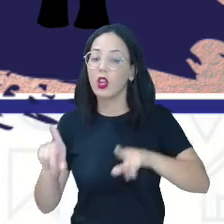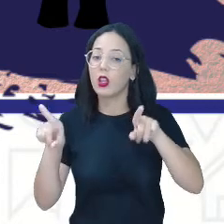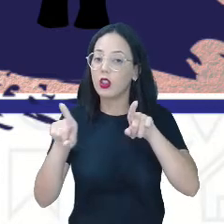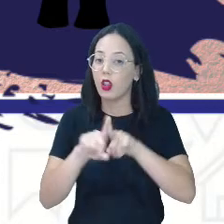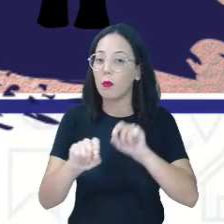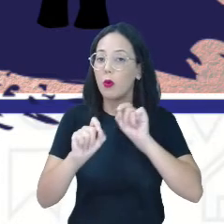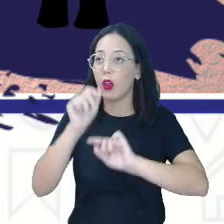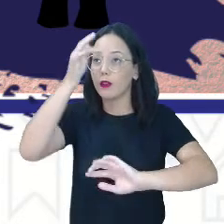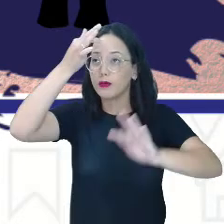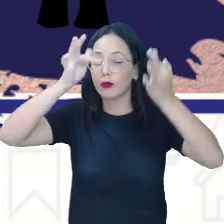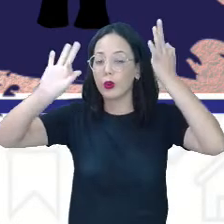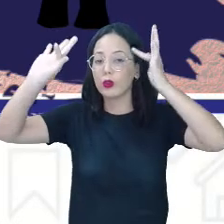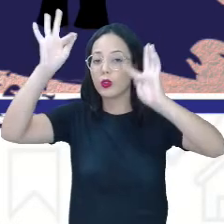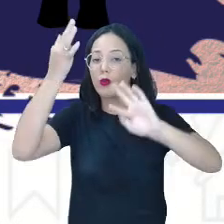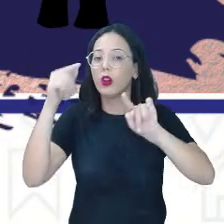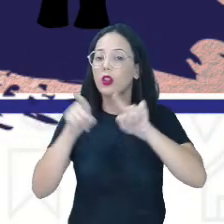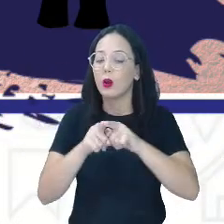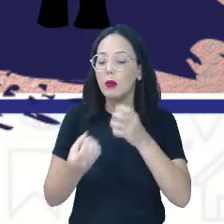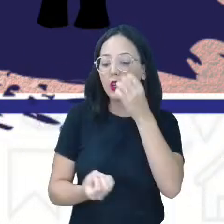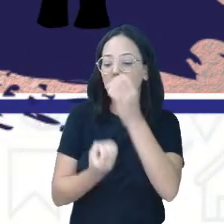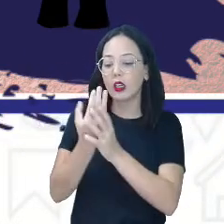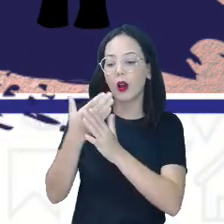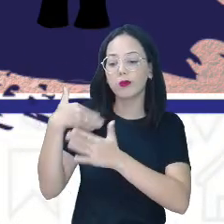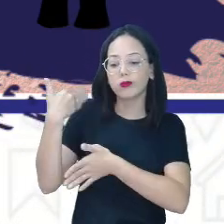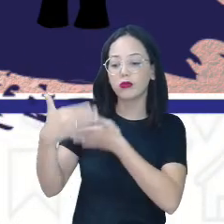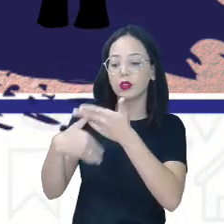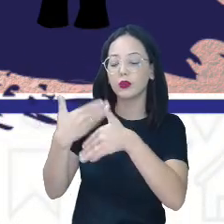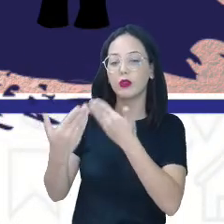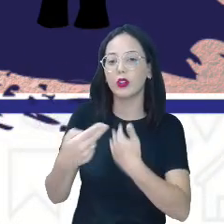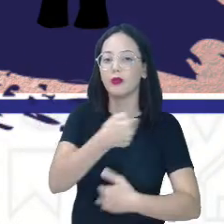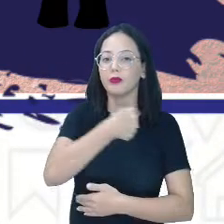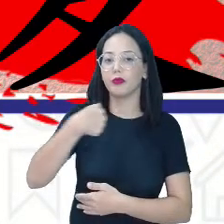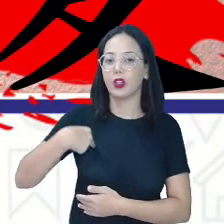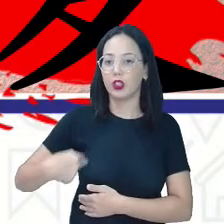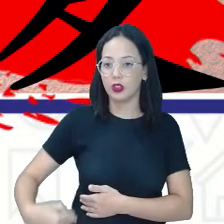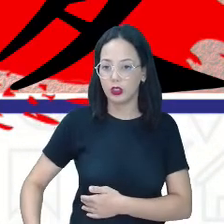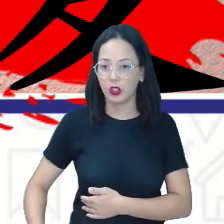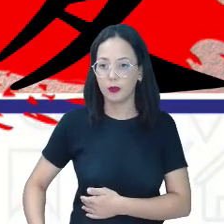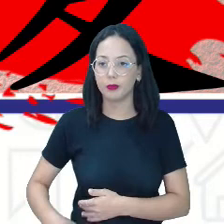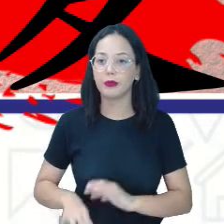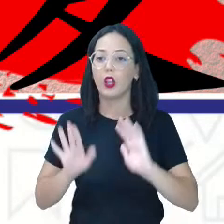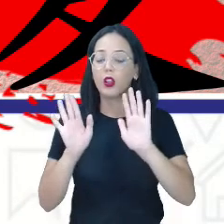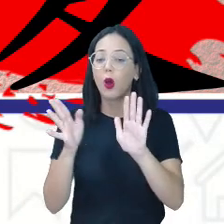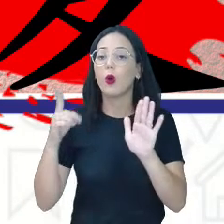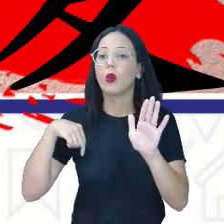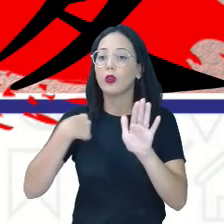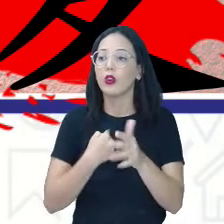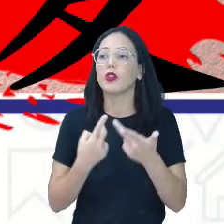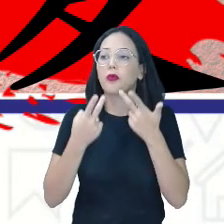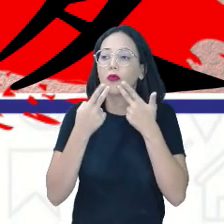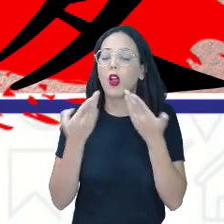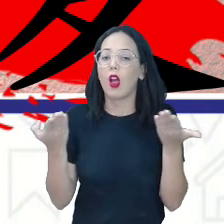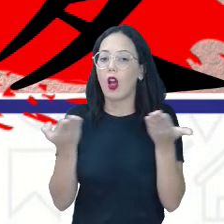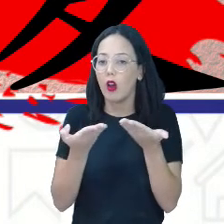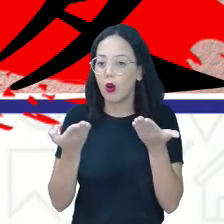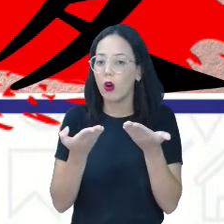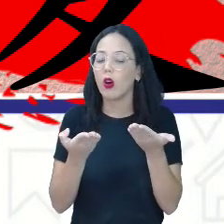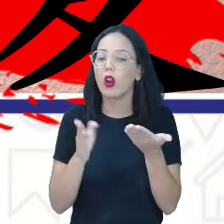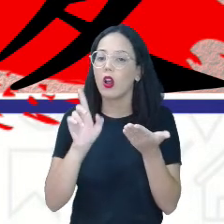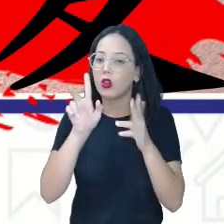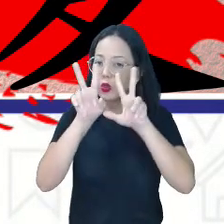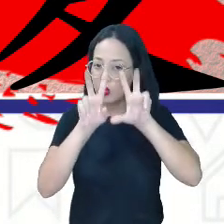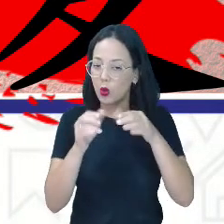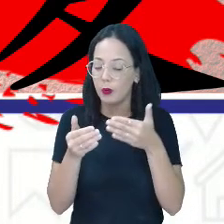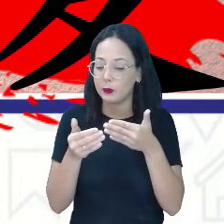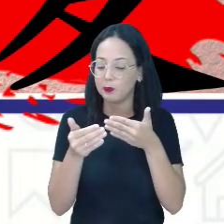também filosófica que vai se desenvolver na China, né, antiga, que a gente vai falar um pouquinho